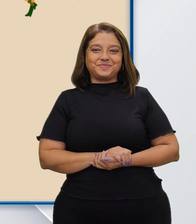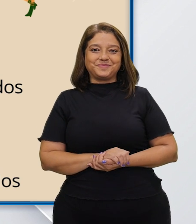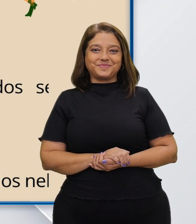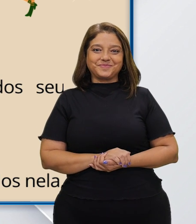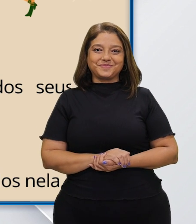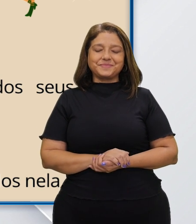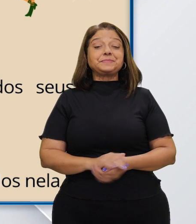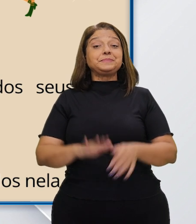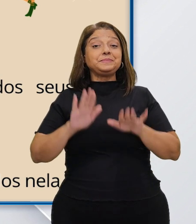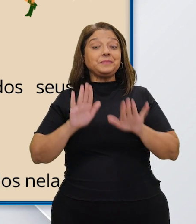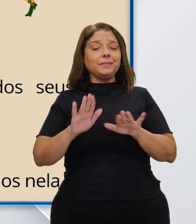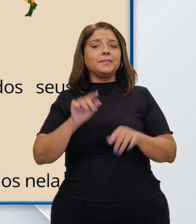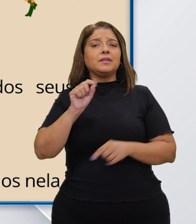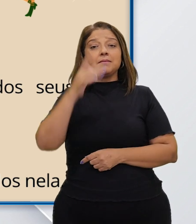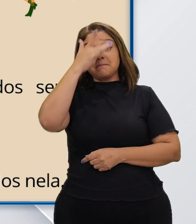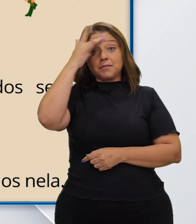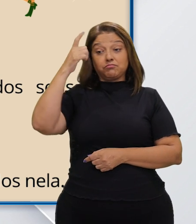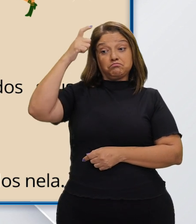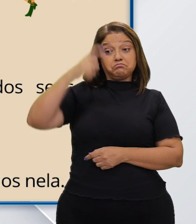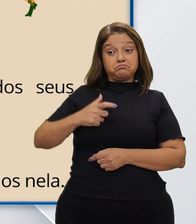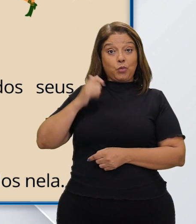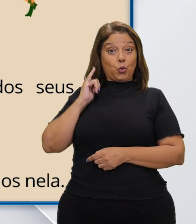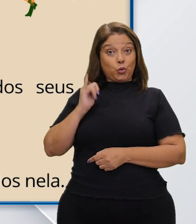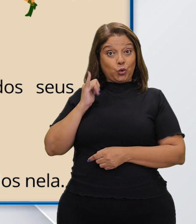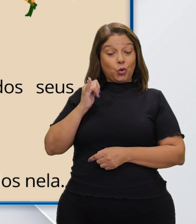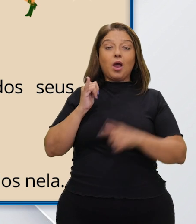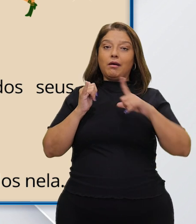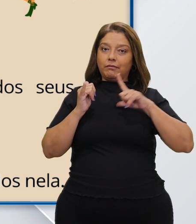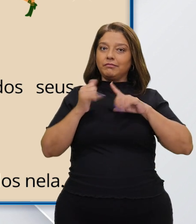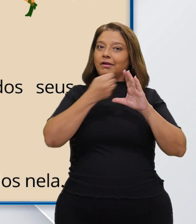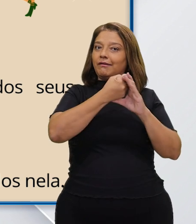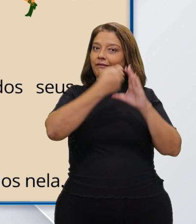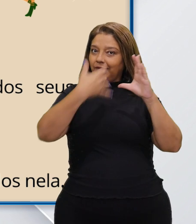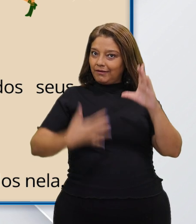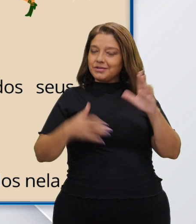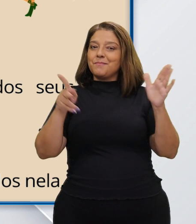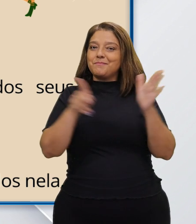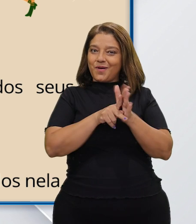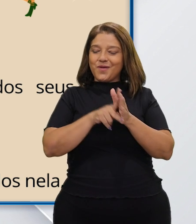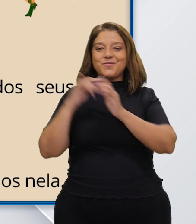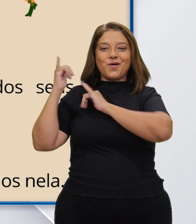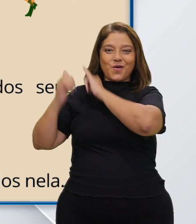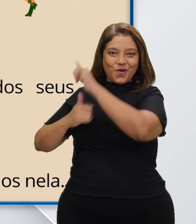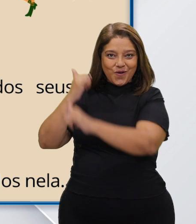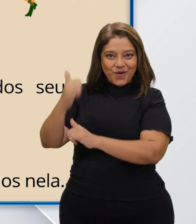E por falar em narrador, olha aí, outra característica do conto. Ela